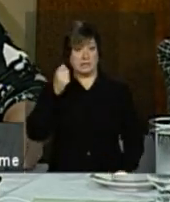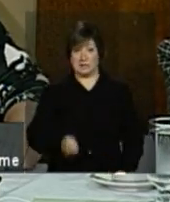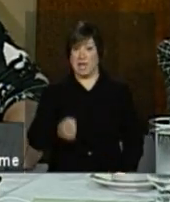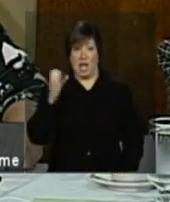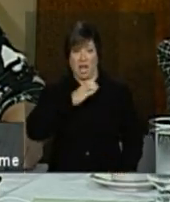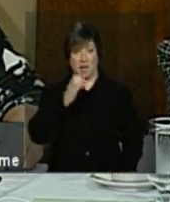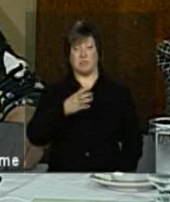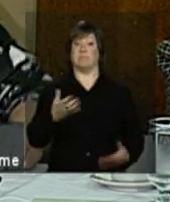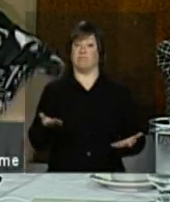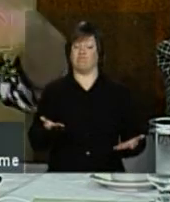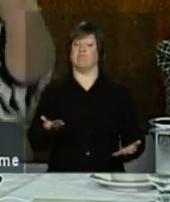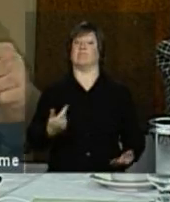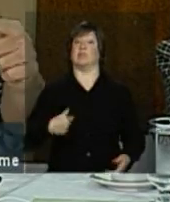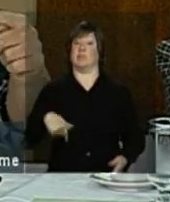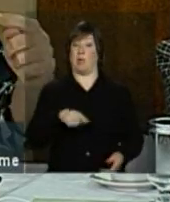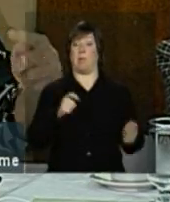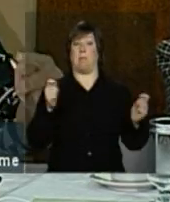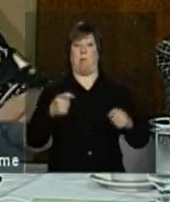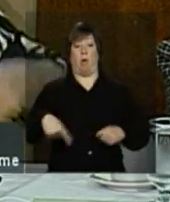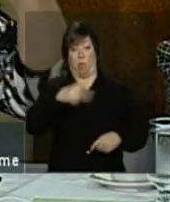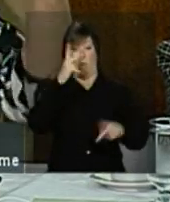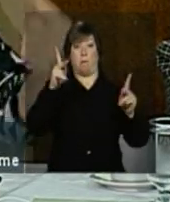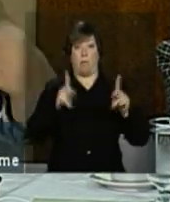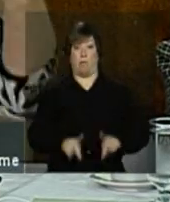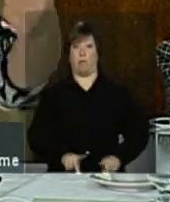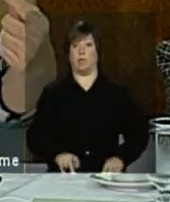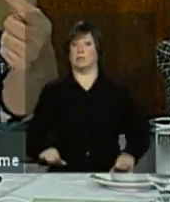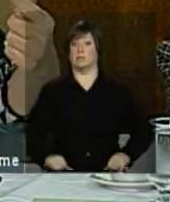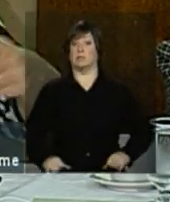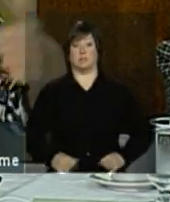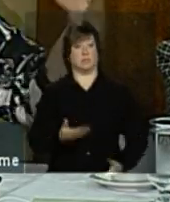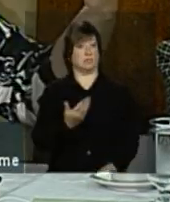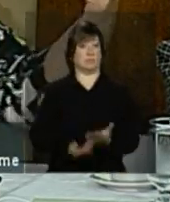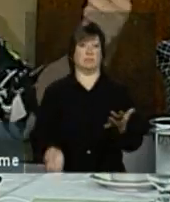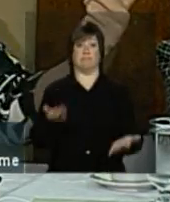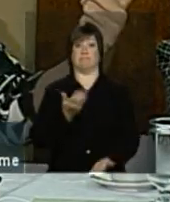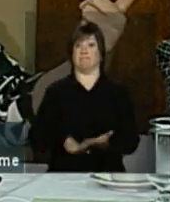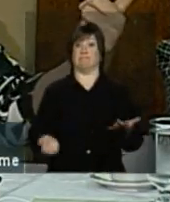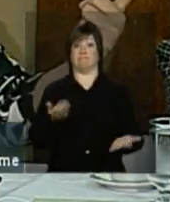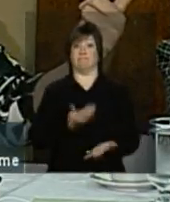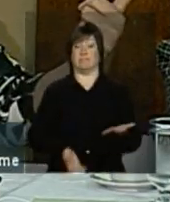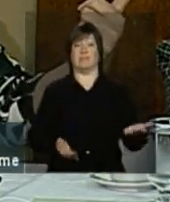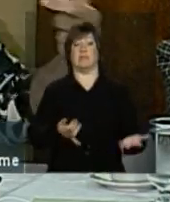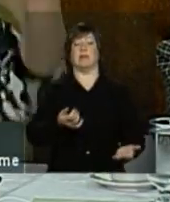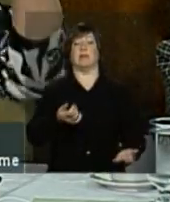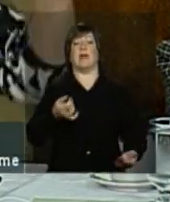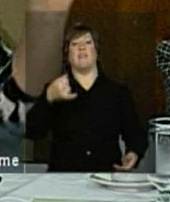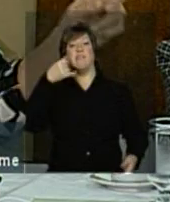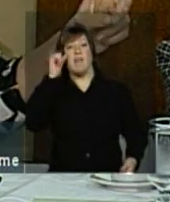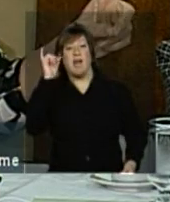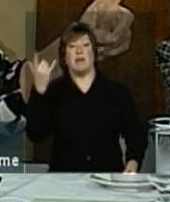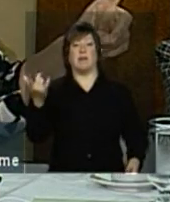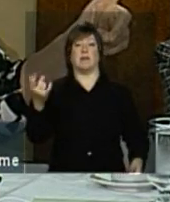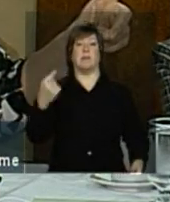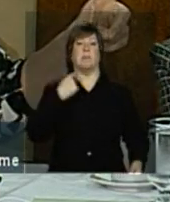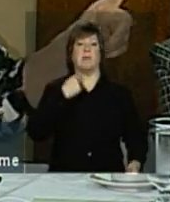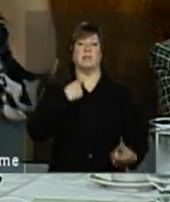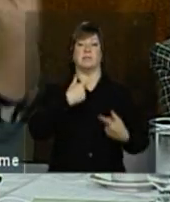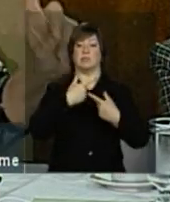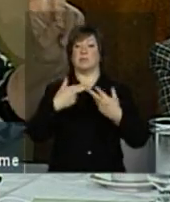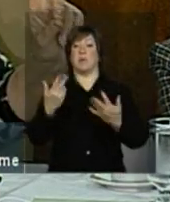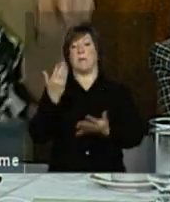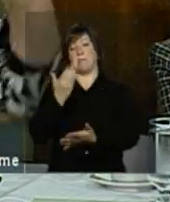nós podemos ter essa população perdendo meios perder um animal é diferente de perder sua